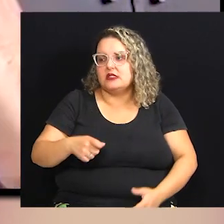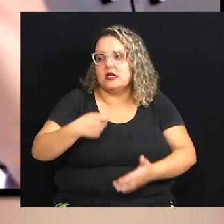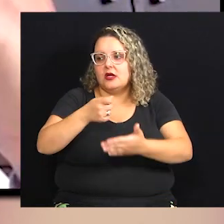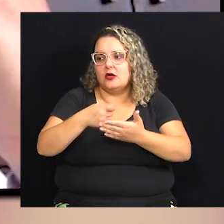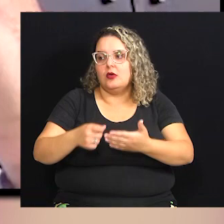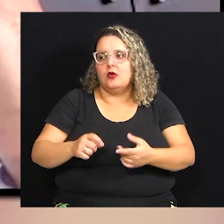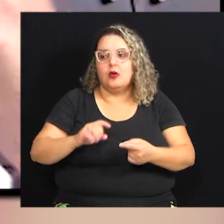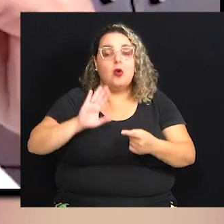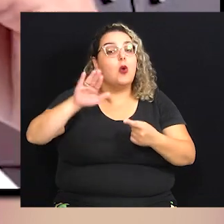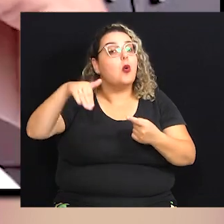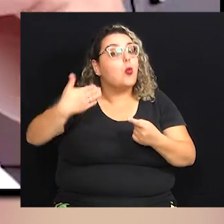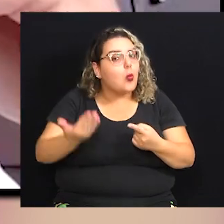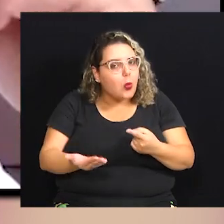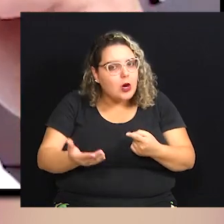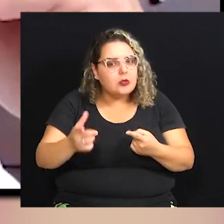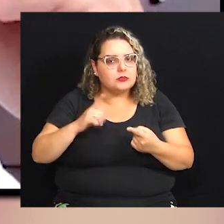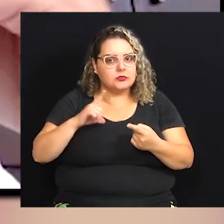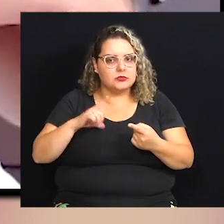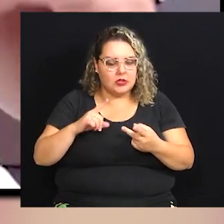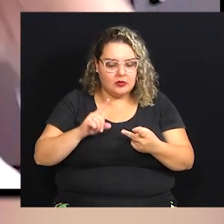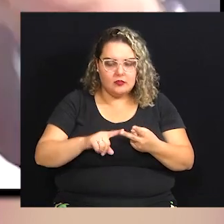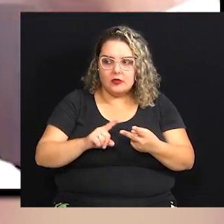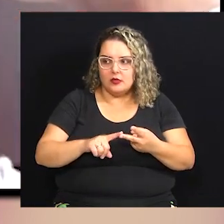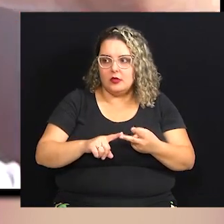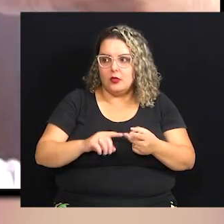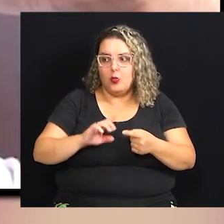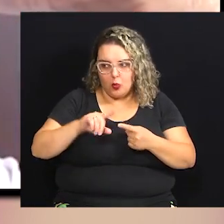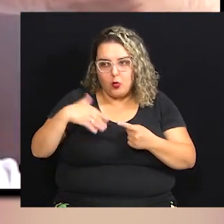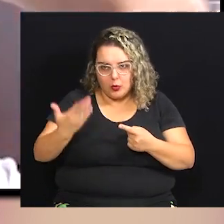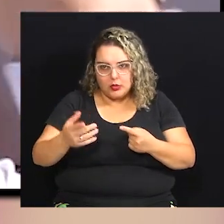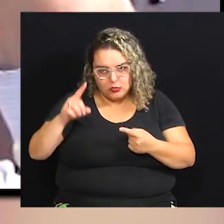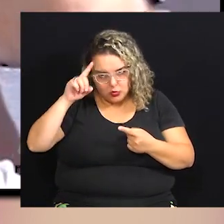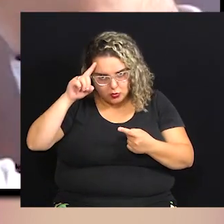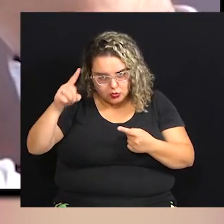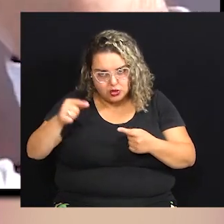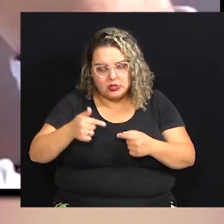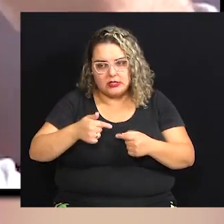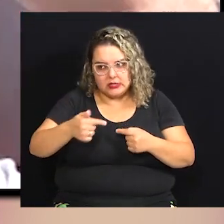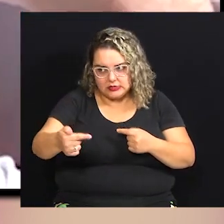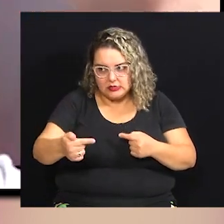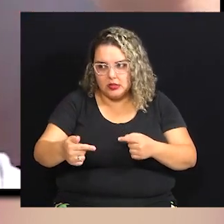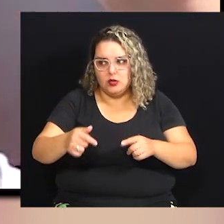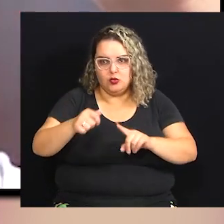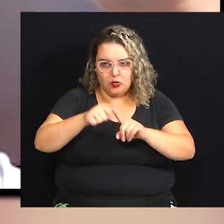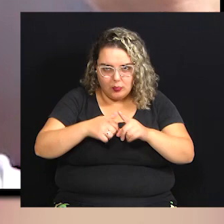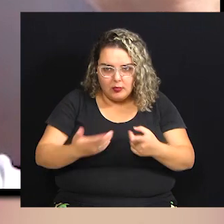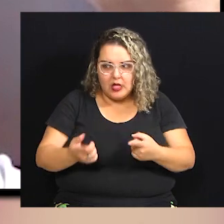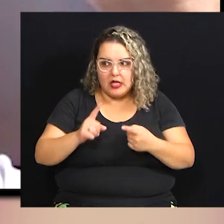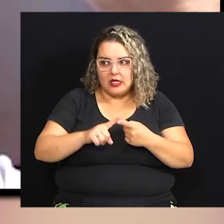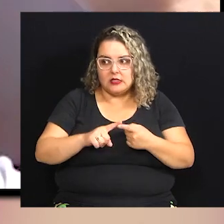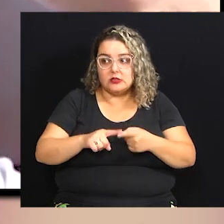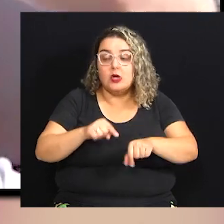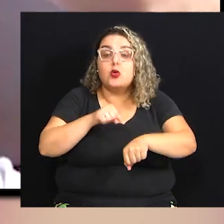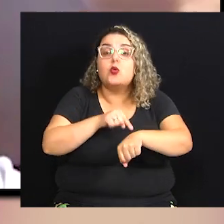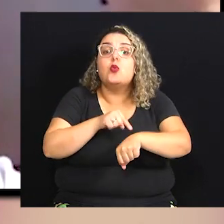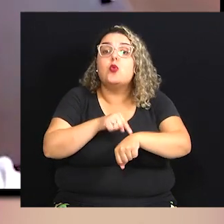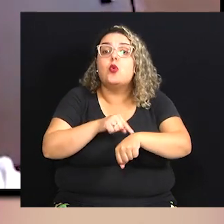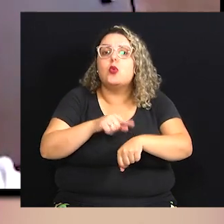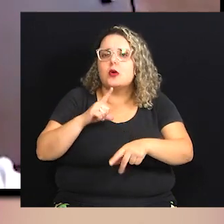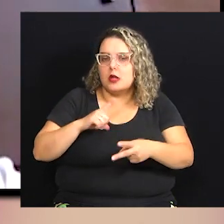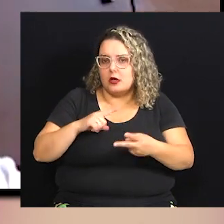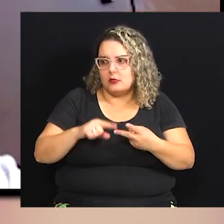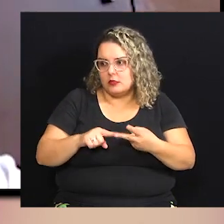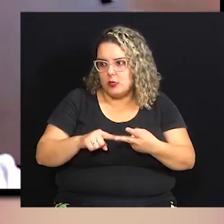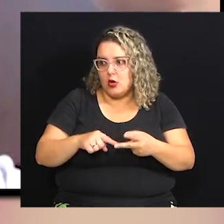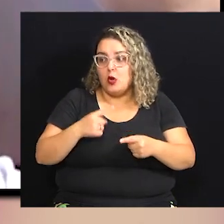anotar quando teve a dor, e quando eu digo é o dia da semana, né, o dia do mês que teve a dor e que horário que